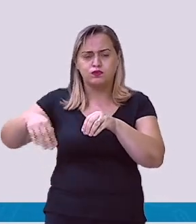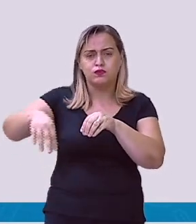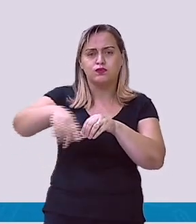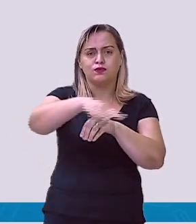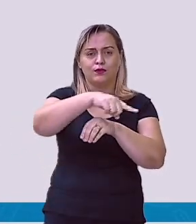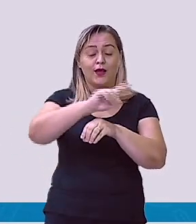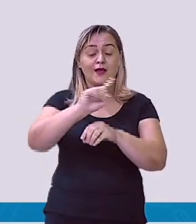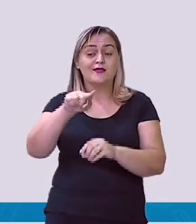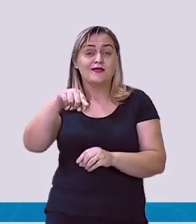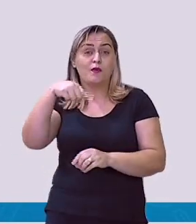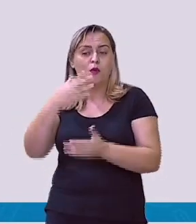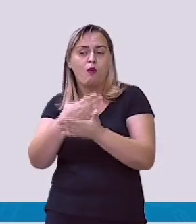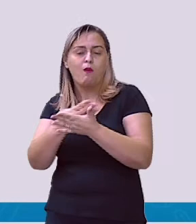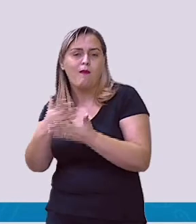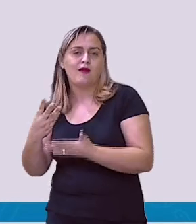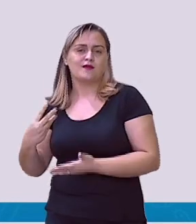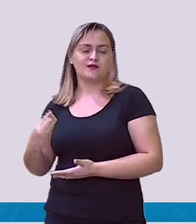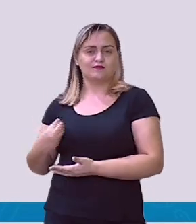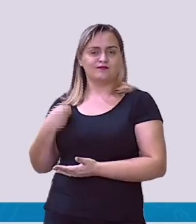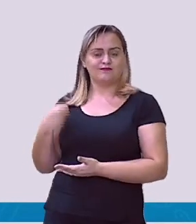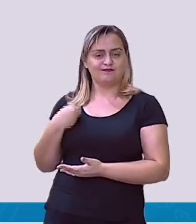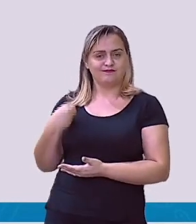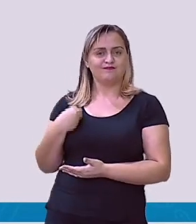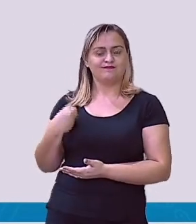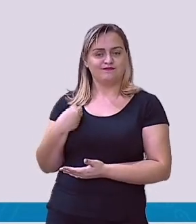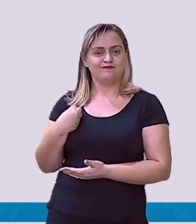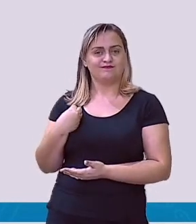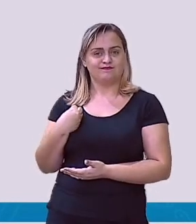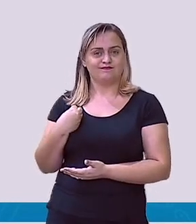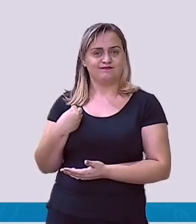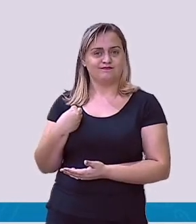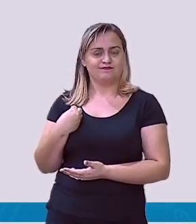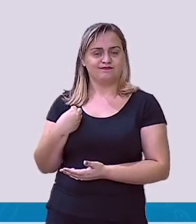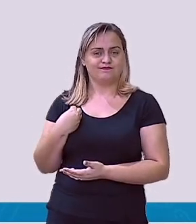Que o homem utiliza para algum fim.